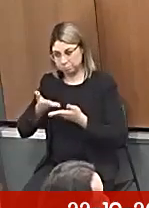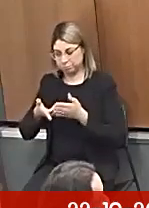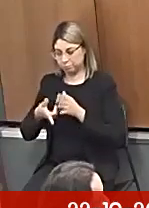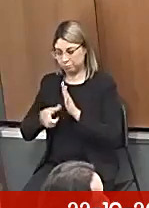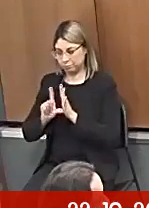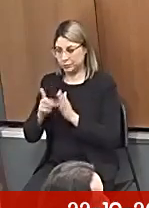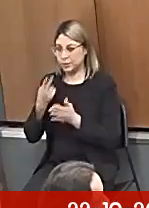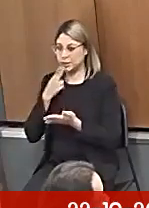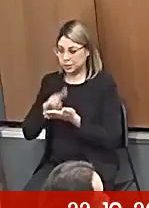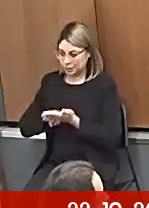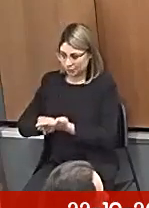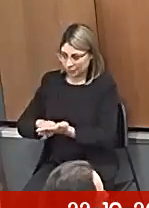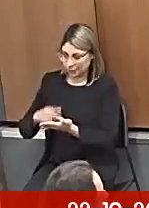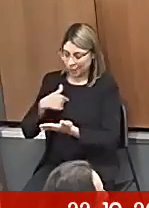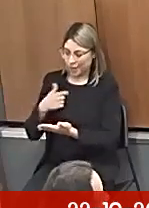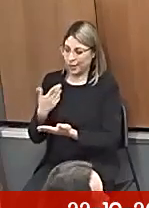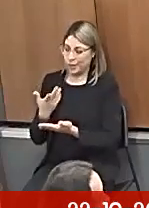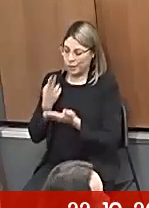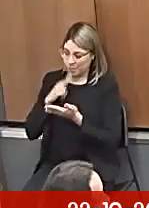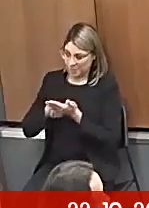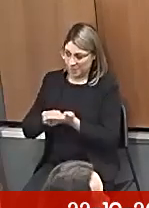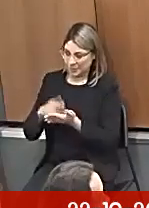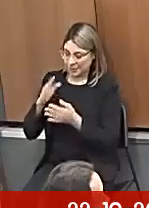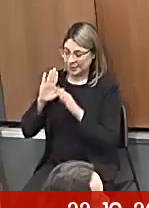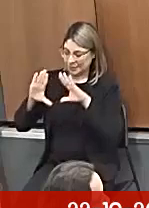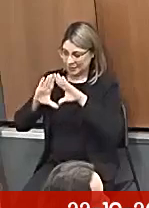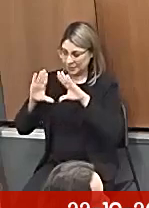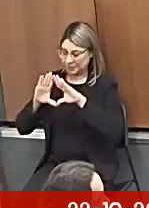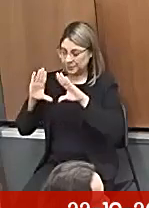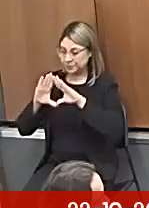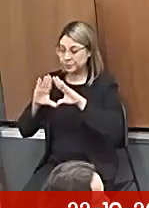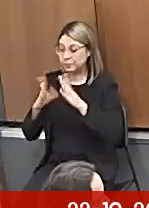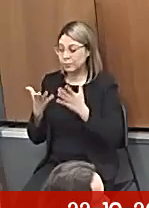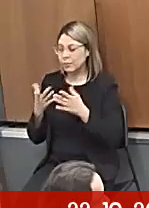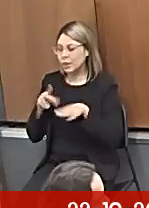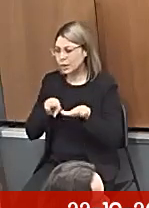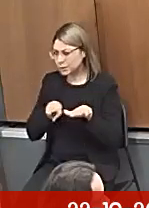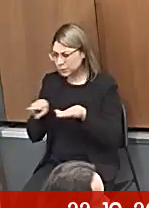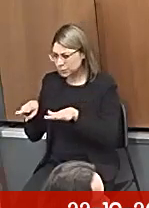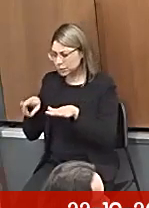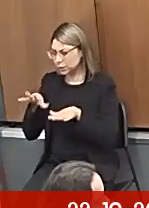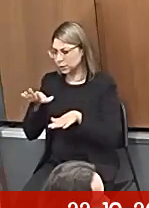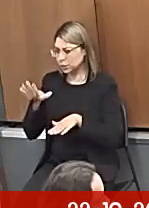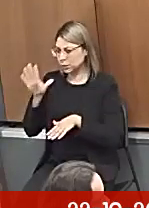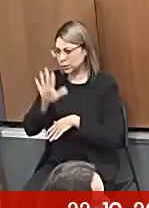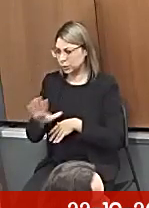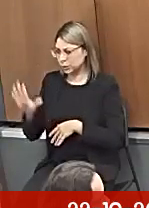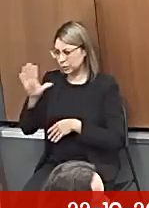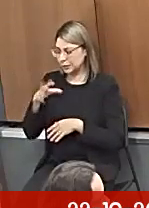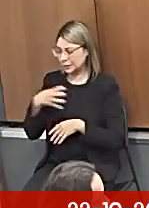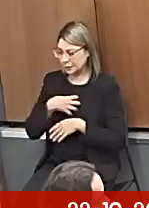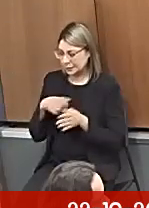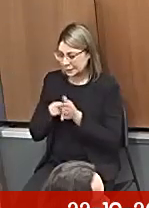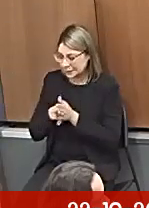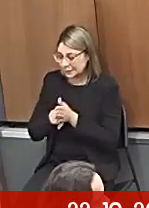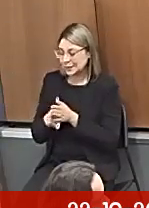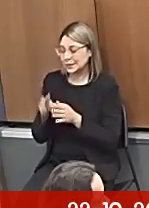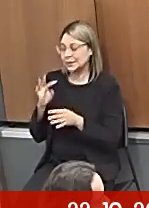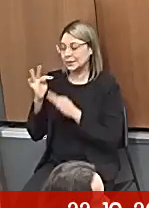leu, que eu enviei aqui para a Assembleia? Na Semana Nacional de Ciência e